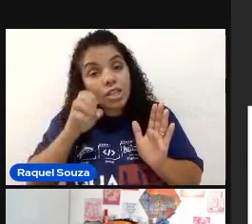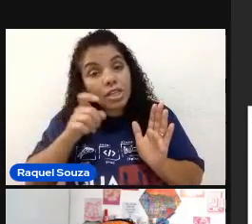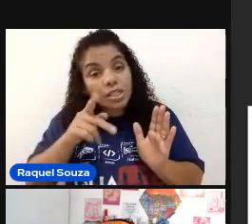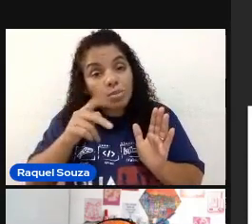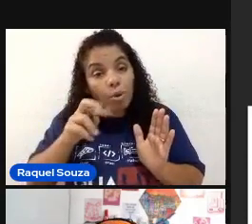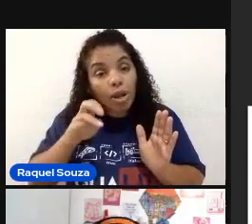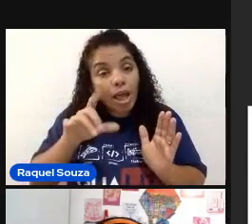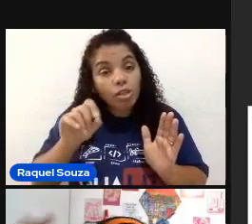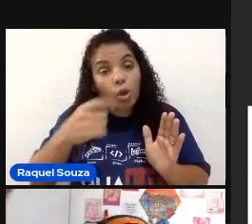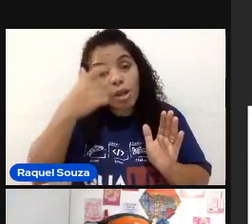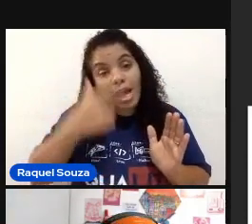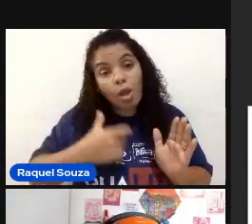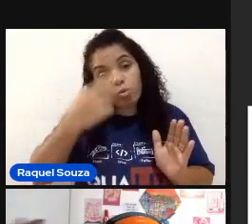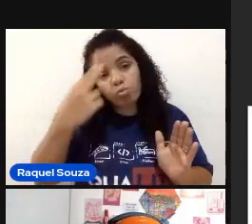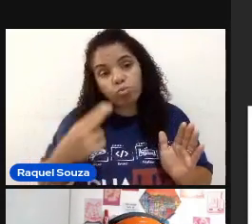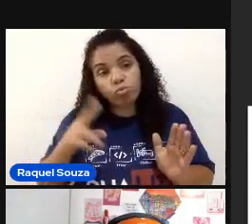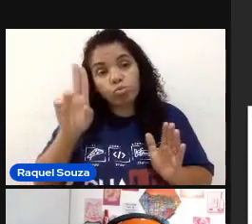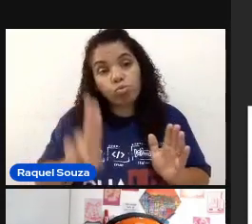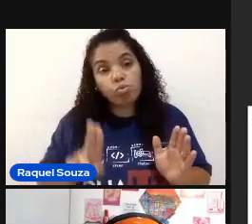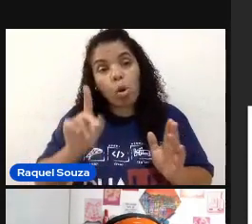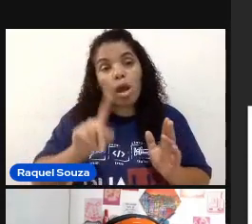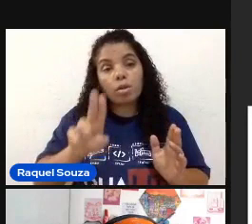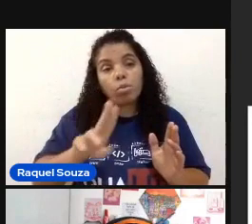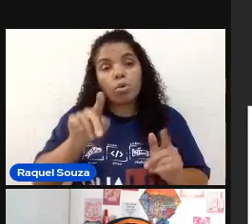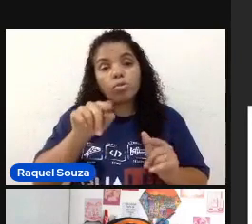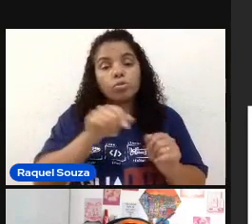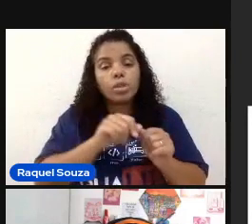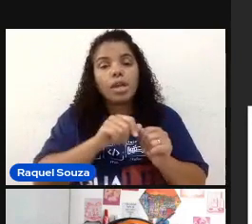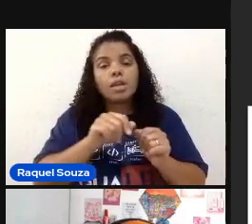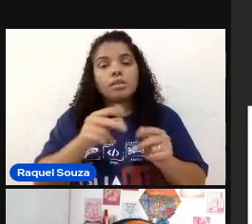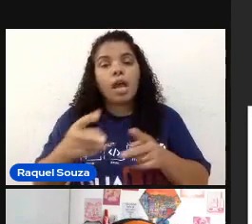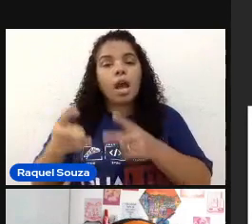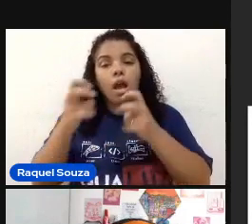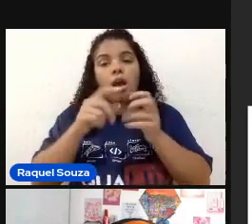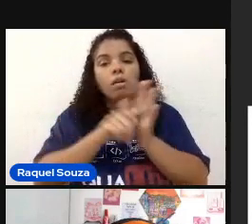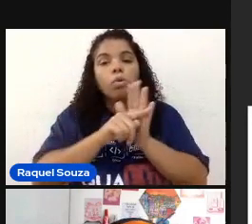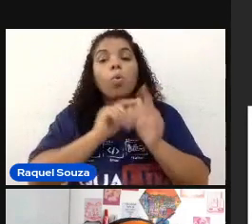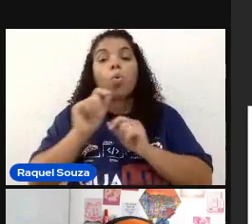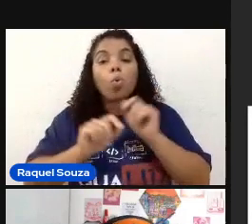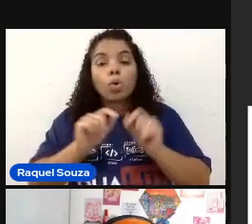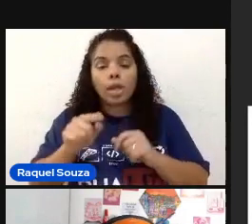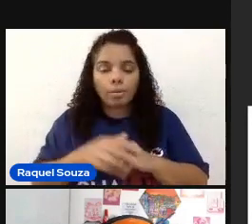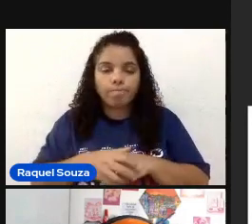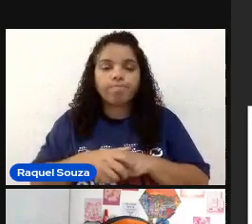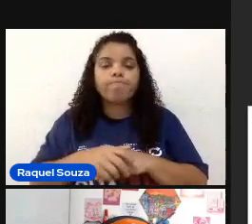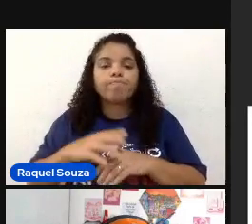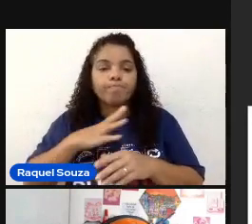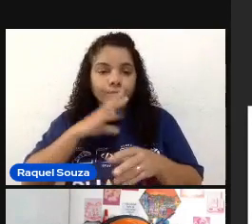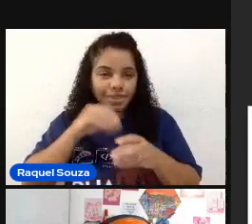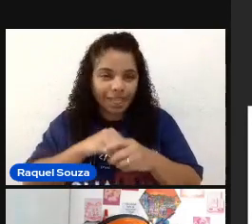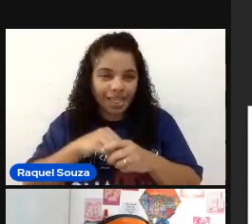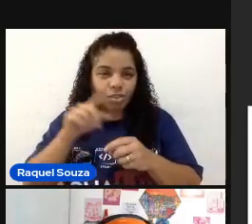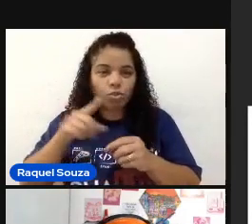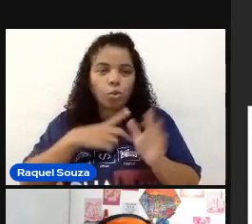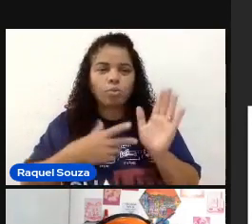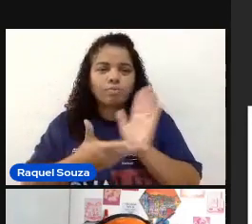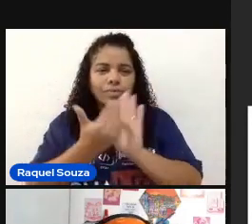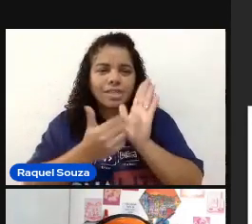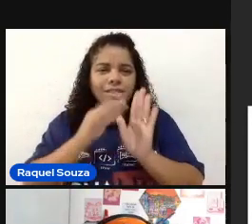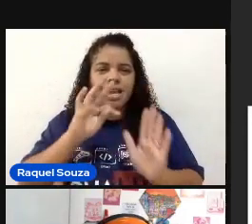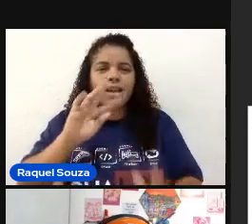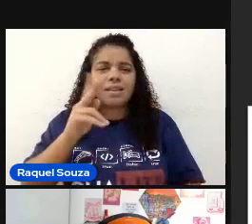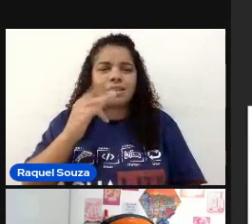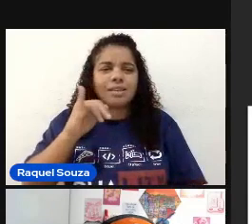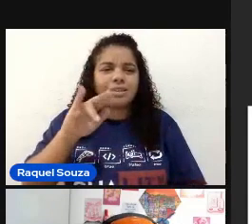enquanto usuário, posso estar explorando dessa solução? Eu acho que dentro do Design Thinking cabe muito a gente trazer